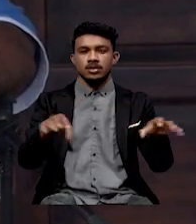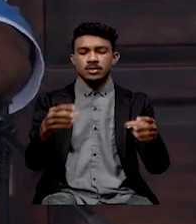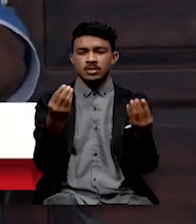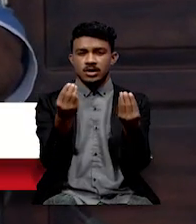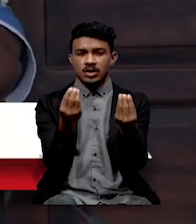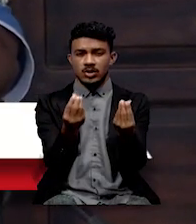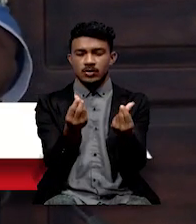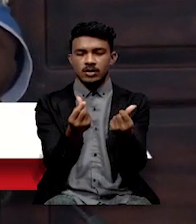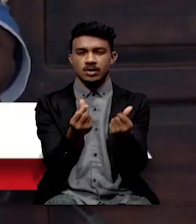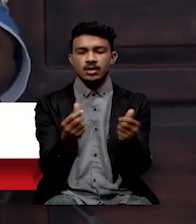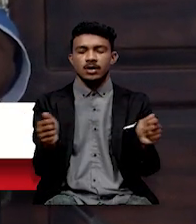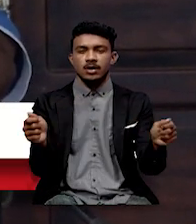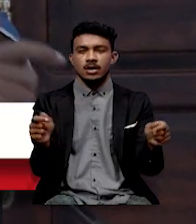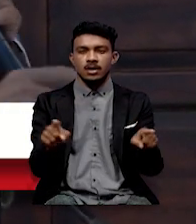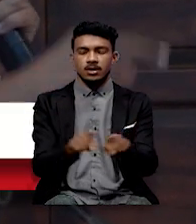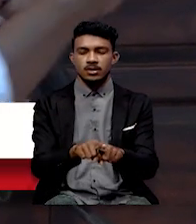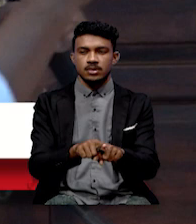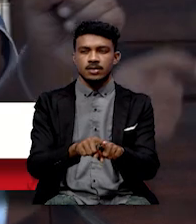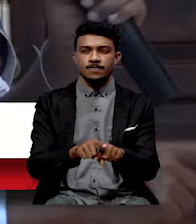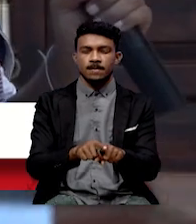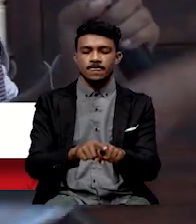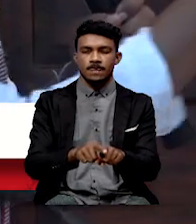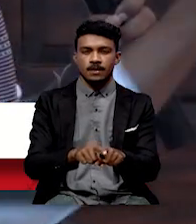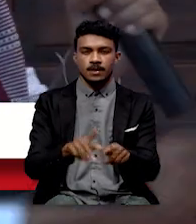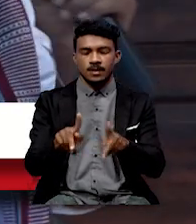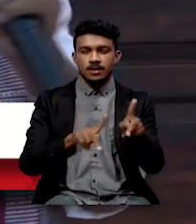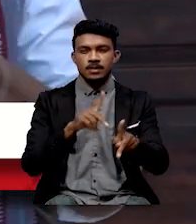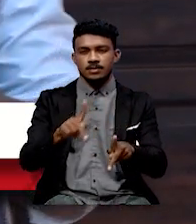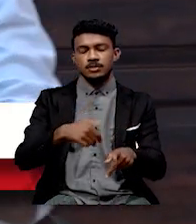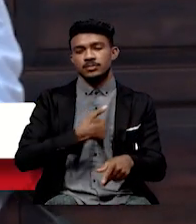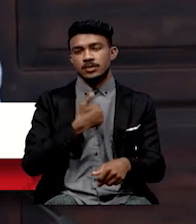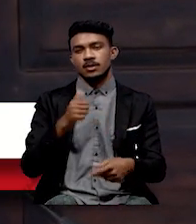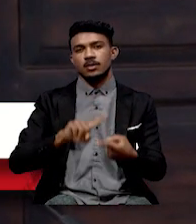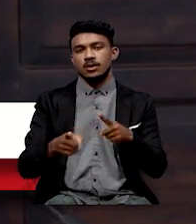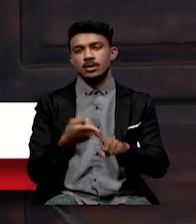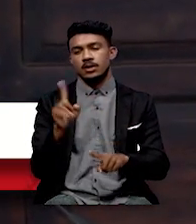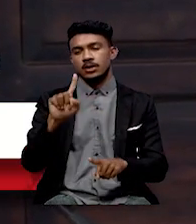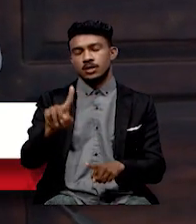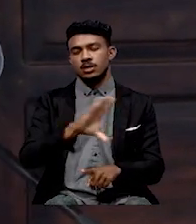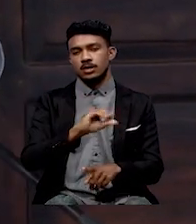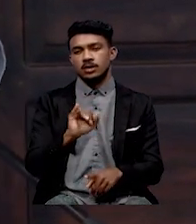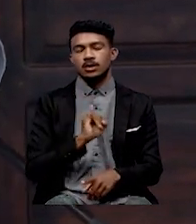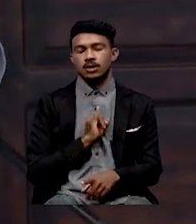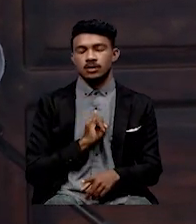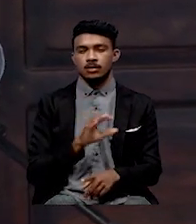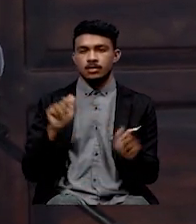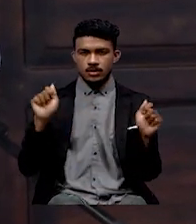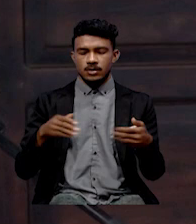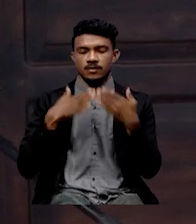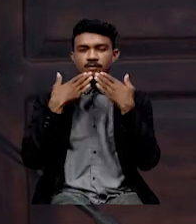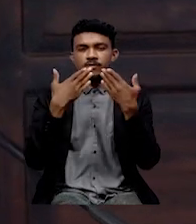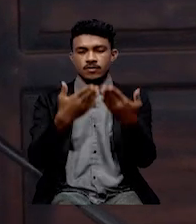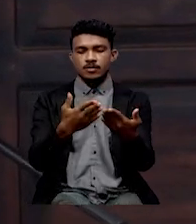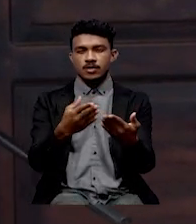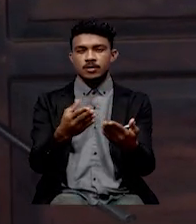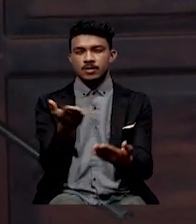cara elemento e da hal, militante e da hal, quadros e da hal, belo e da hal, camarada e da hal, e da tem que apreciar. Cata foi da bot